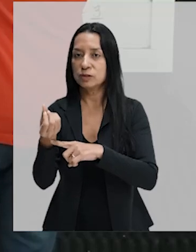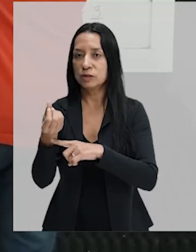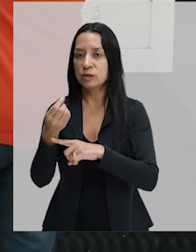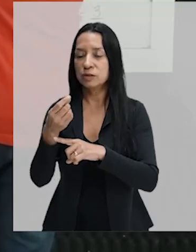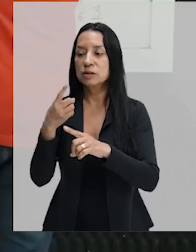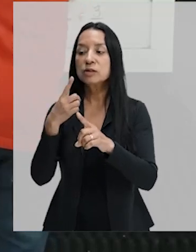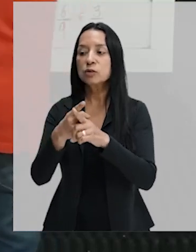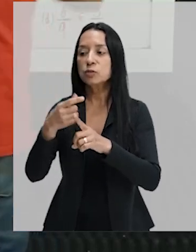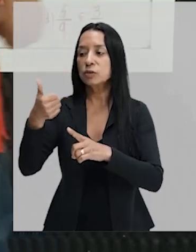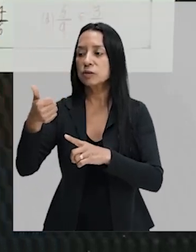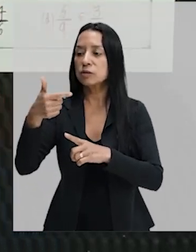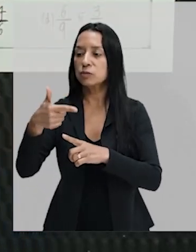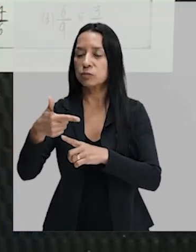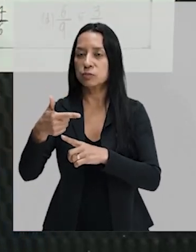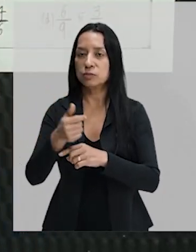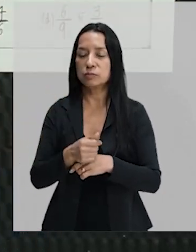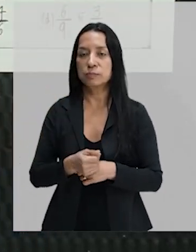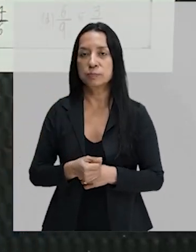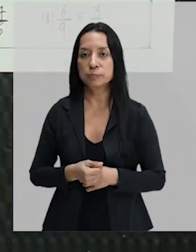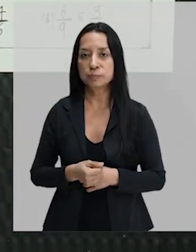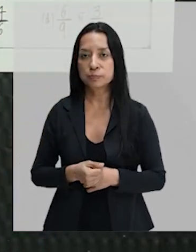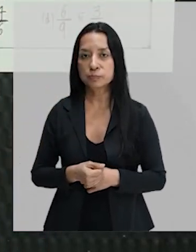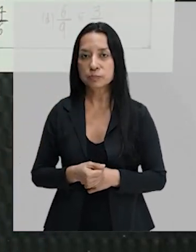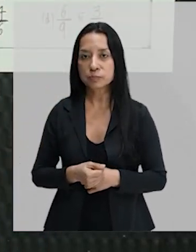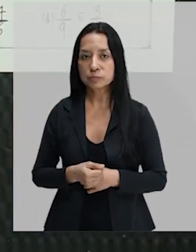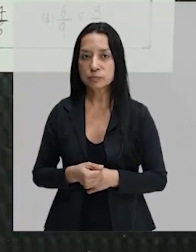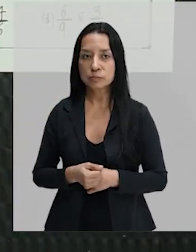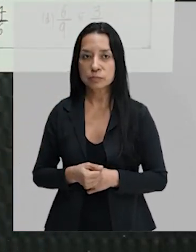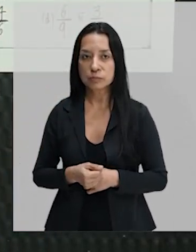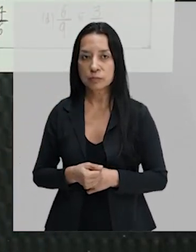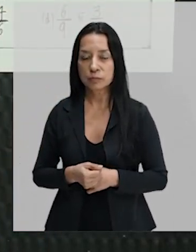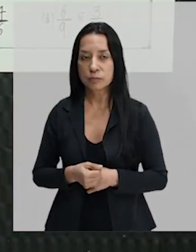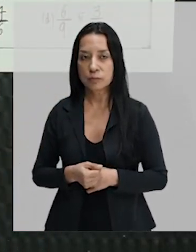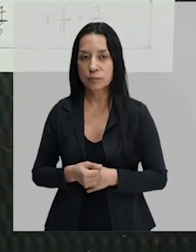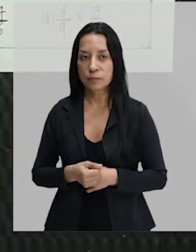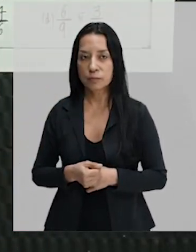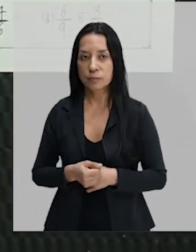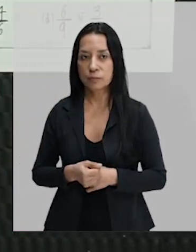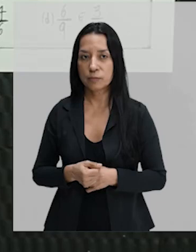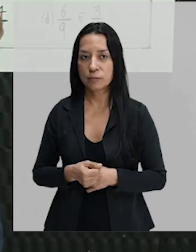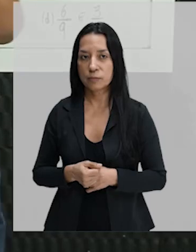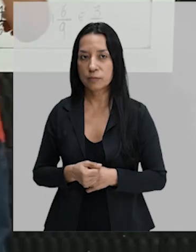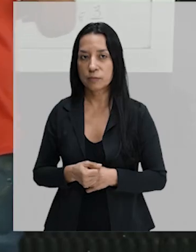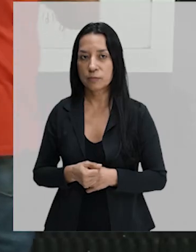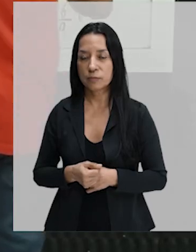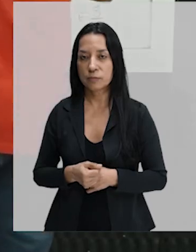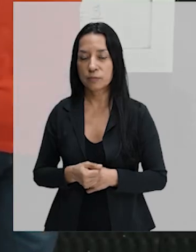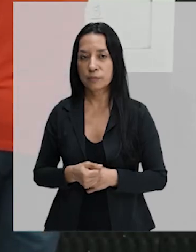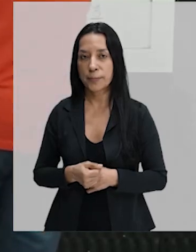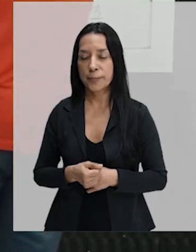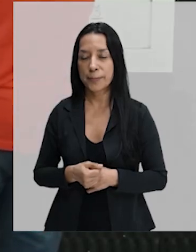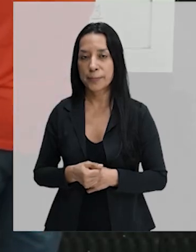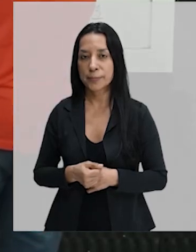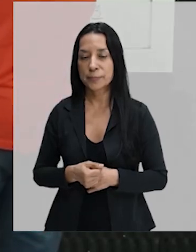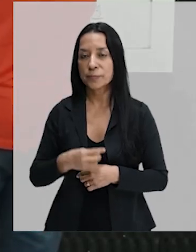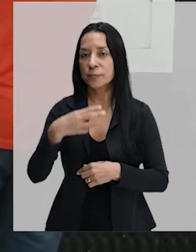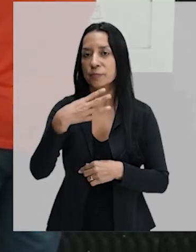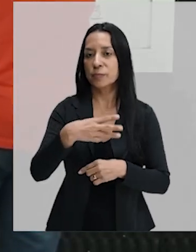encontrar 12. Certo? E se eu multiplicar o 3 pelo